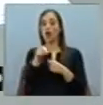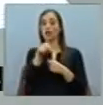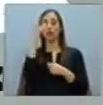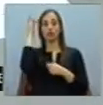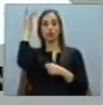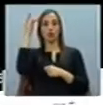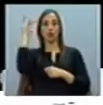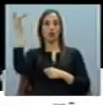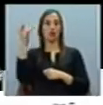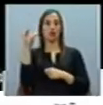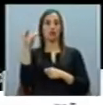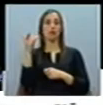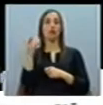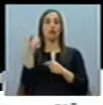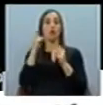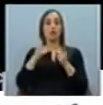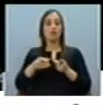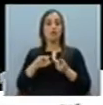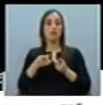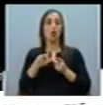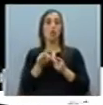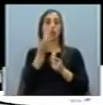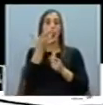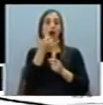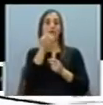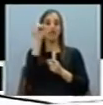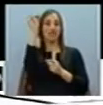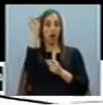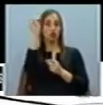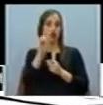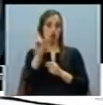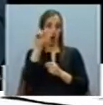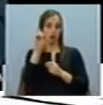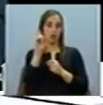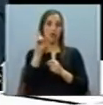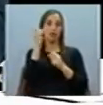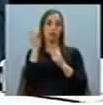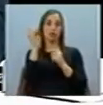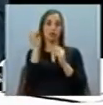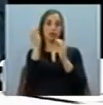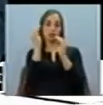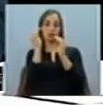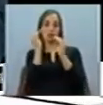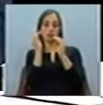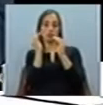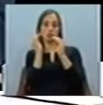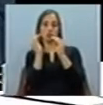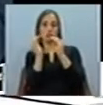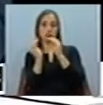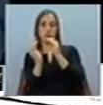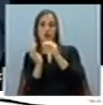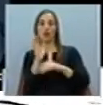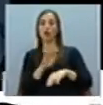a 20 graus norte e depois, devido a esta erupção vulcânica, foi descendo em termos de latitude no planeta. É por isso que nós agora